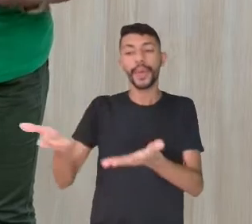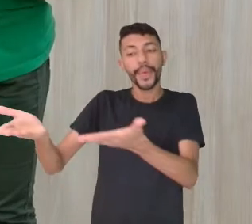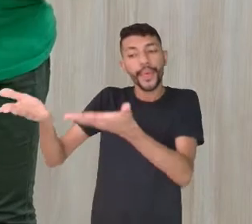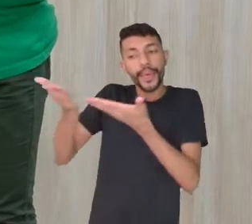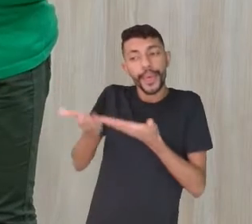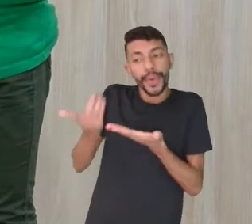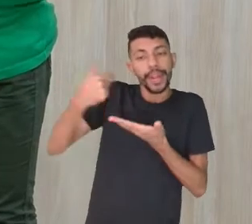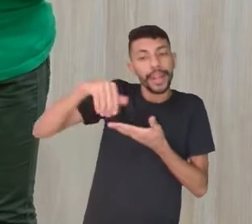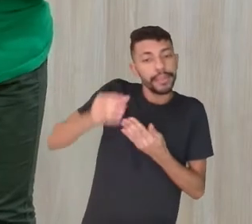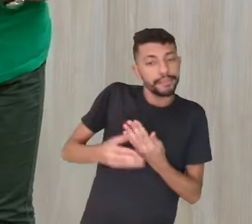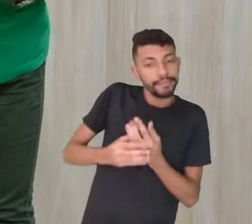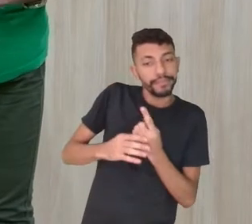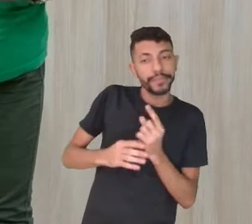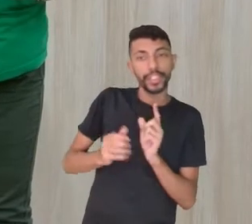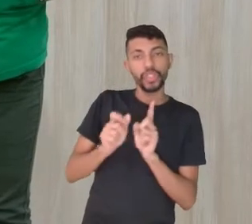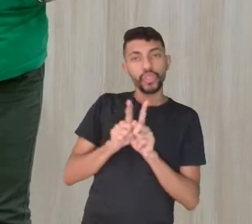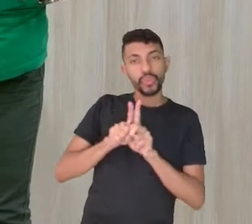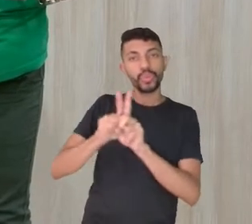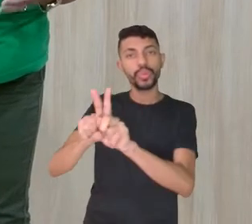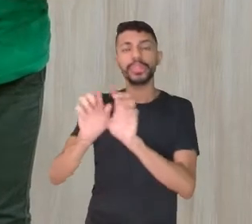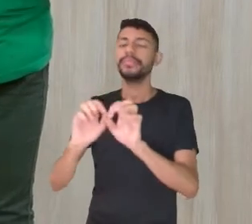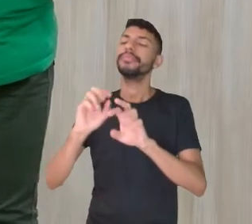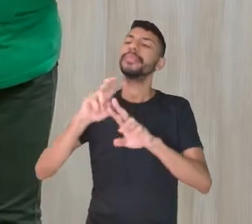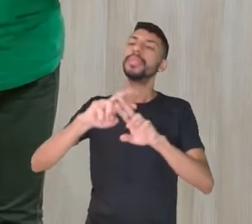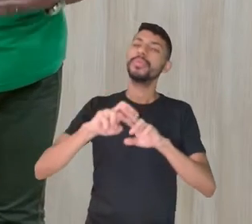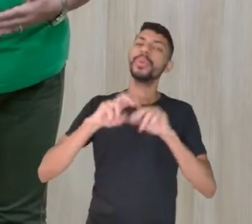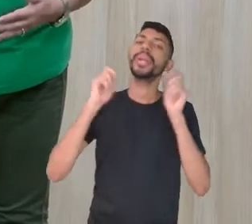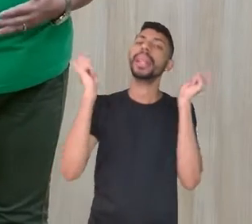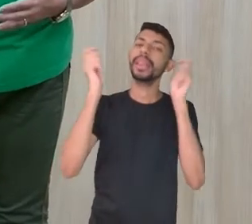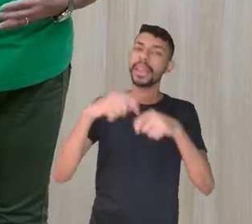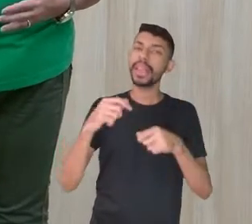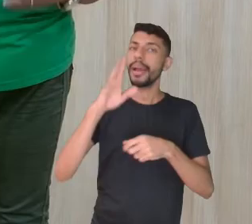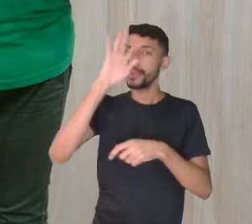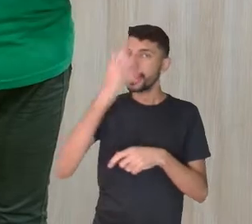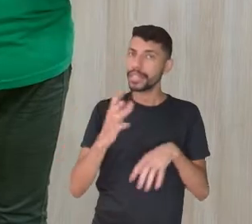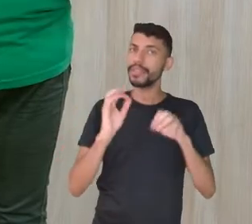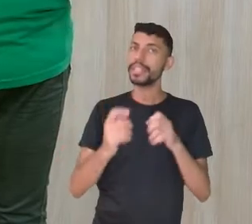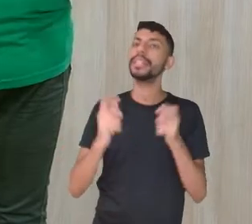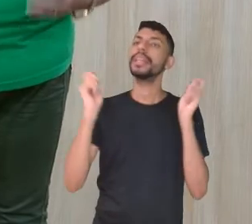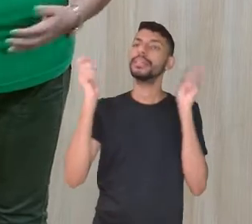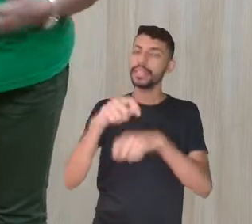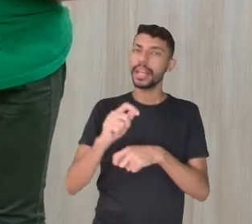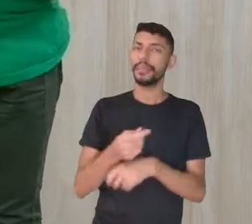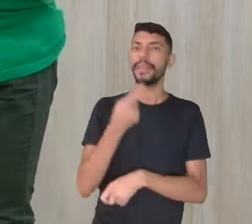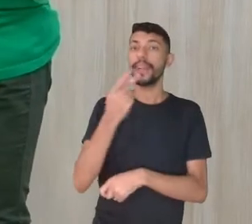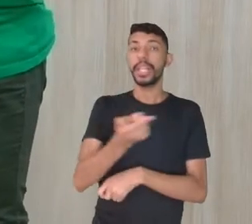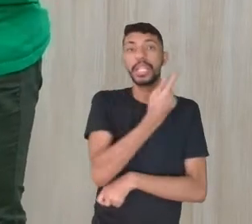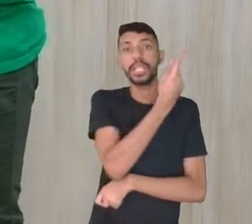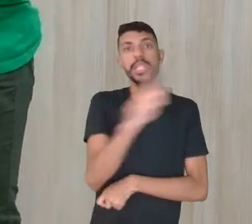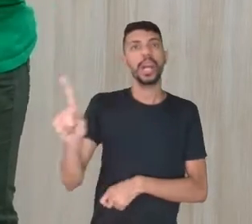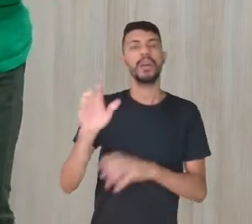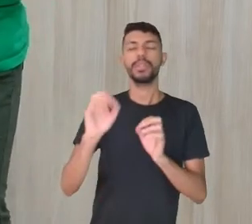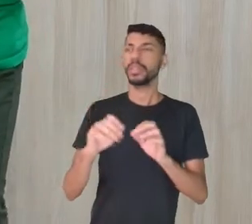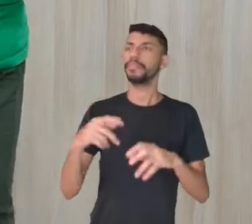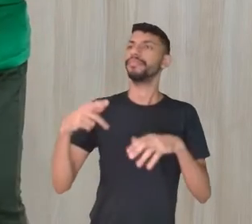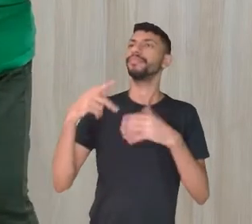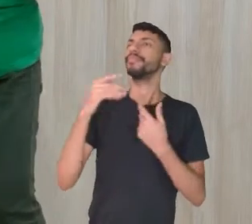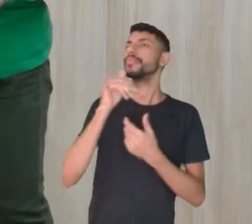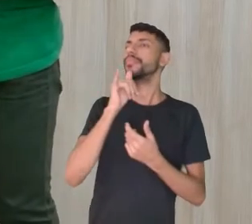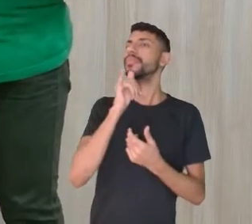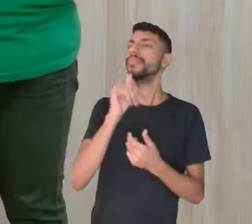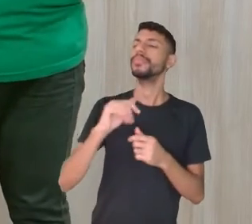levar, porque isso tem como resolver, gente, tem como dizer não. Mesmo aqueles que já estão num processo bem, existe